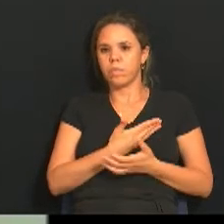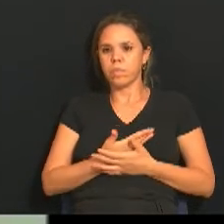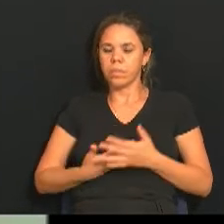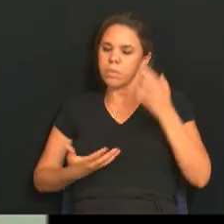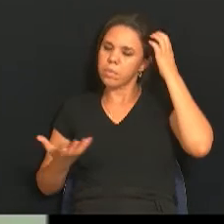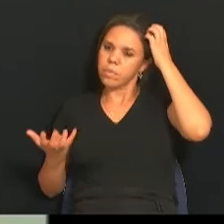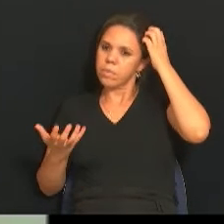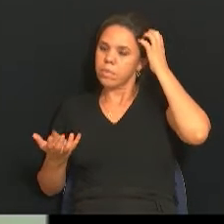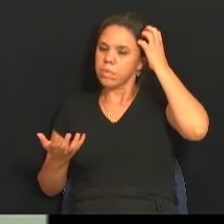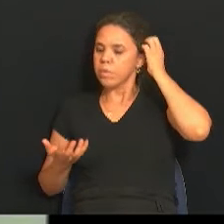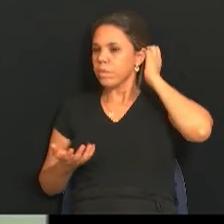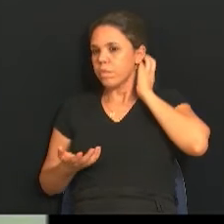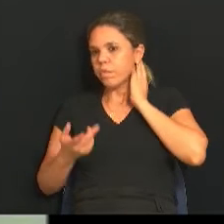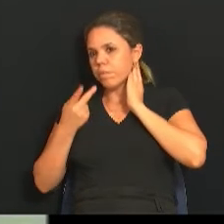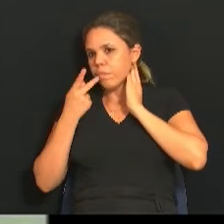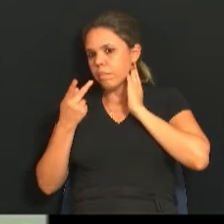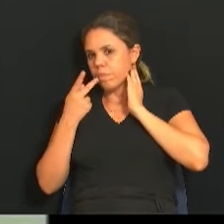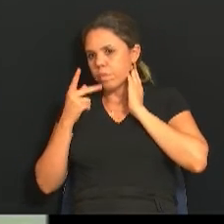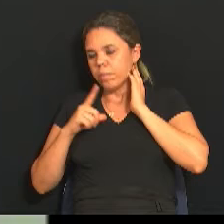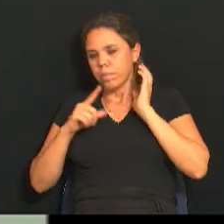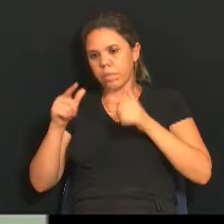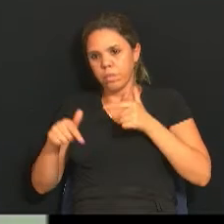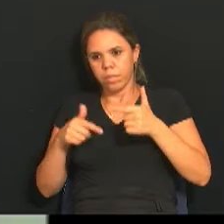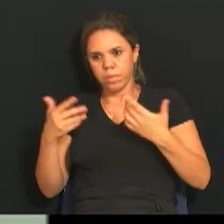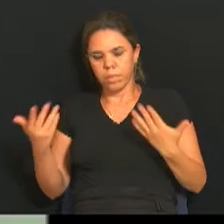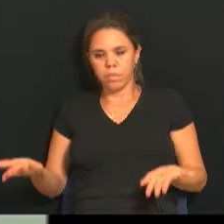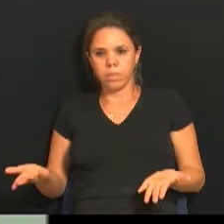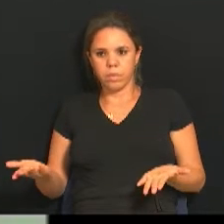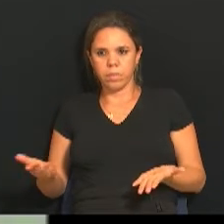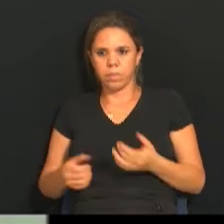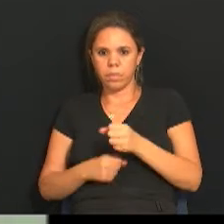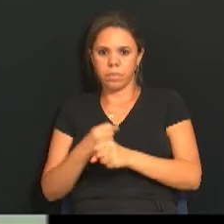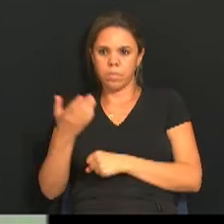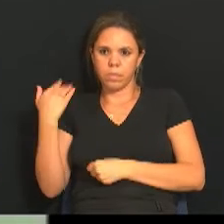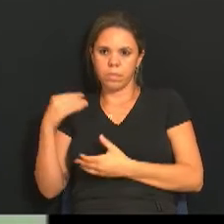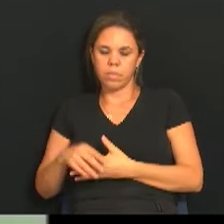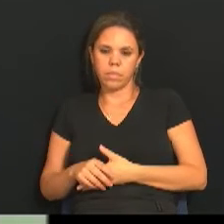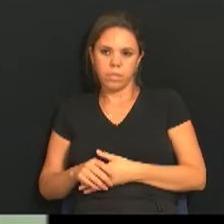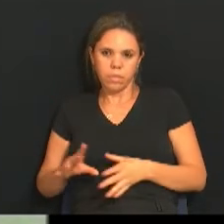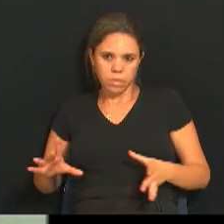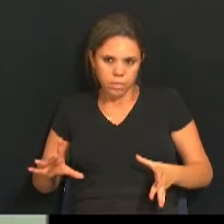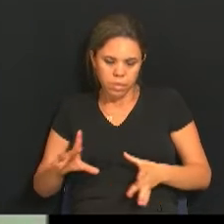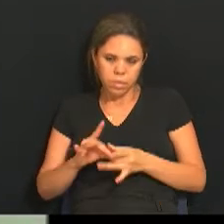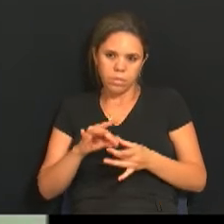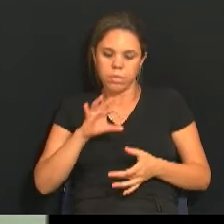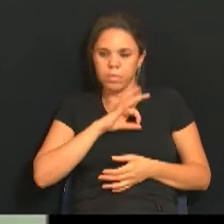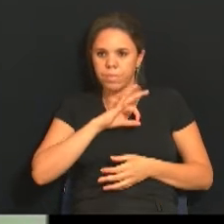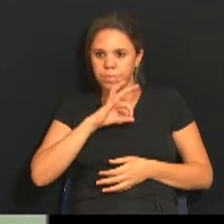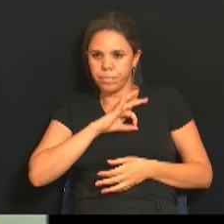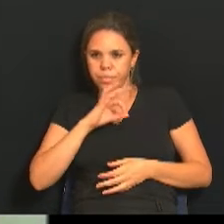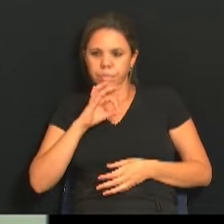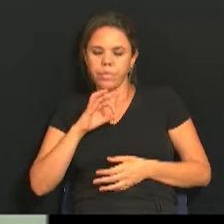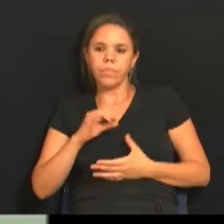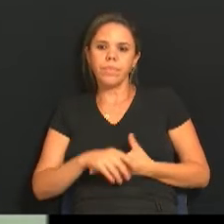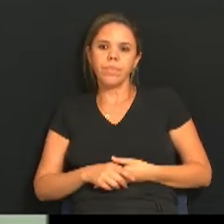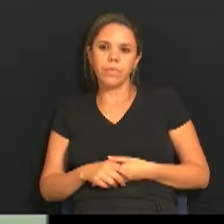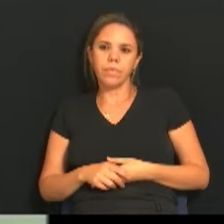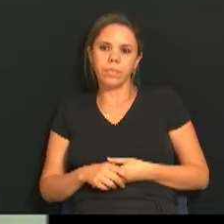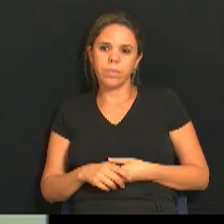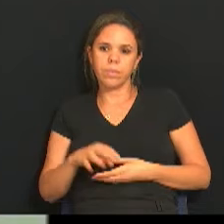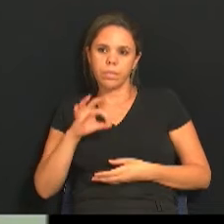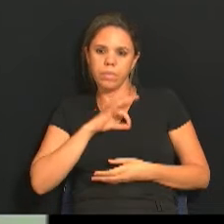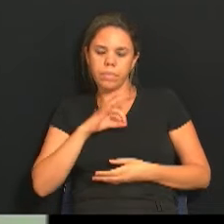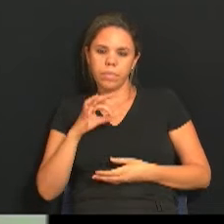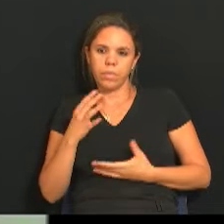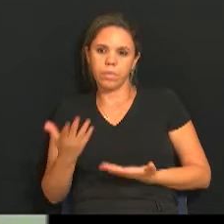também ressaltar o tanto que a gente tem trabalhado, desde o ano passado, em parceria com a Polícia Militar, com a Polícia